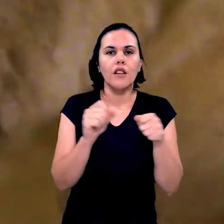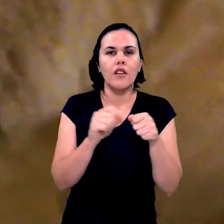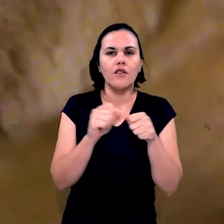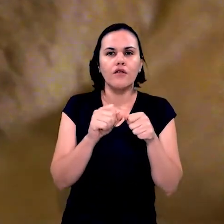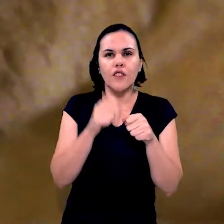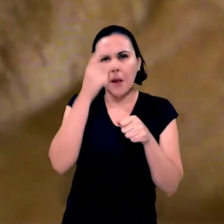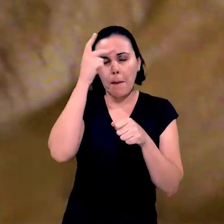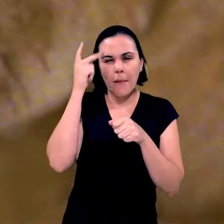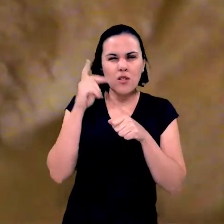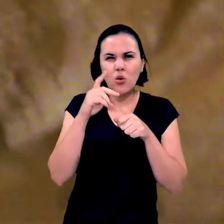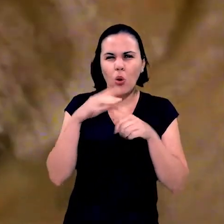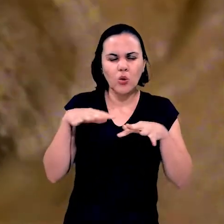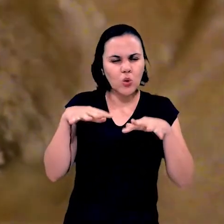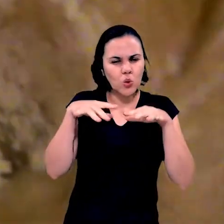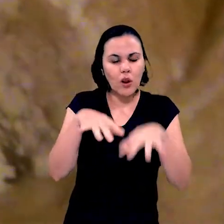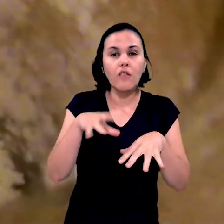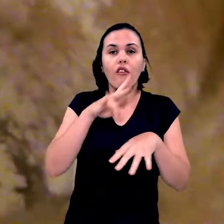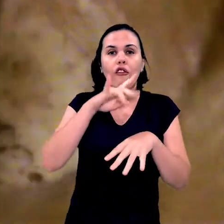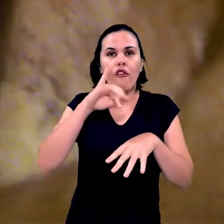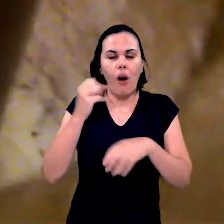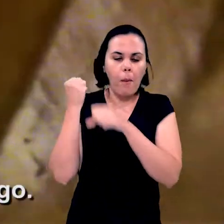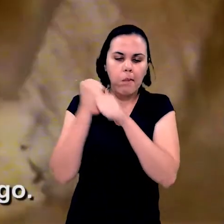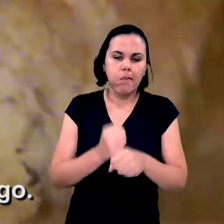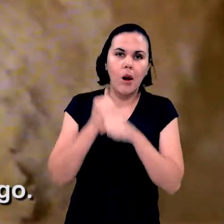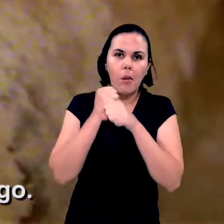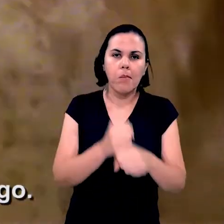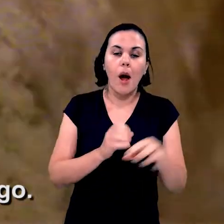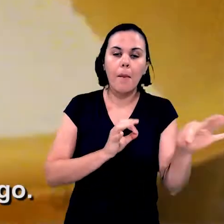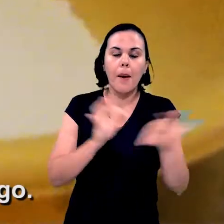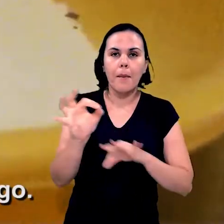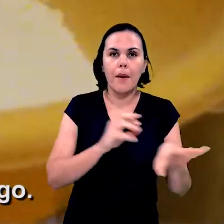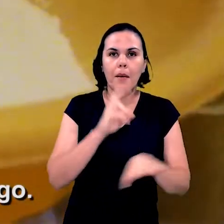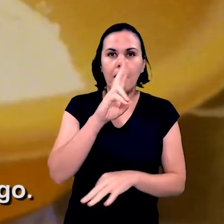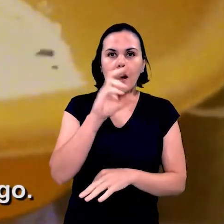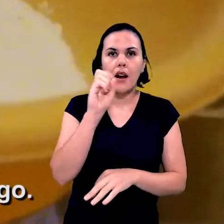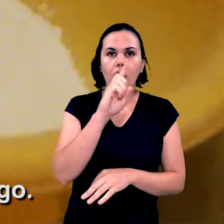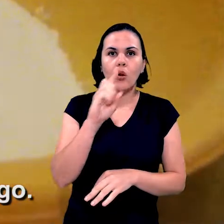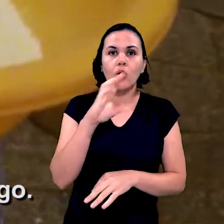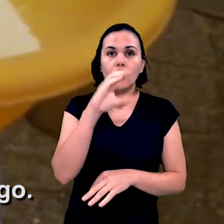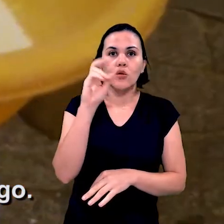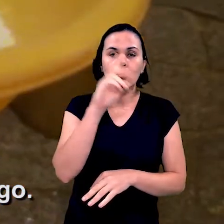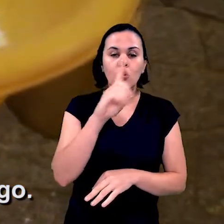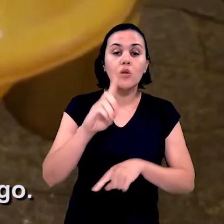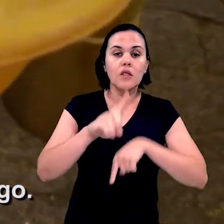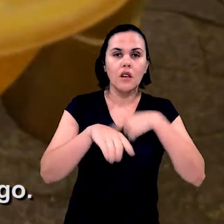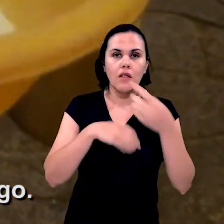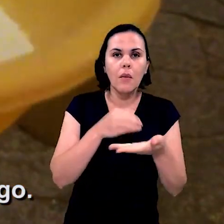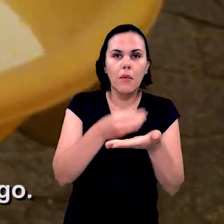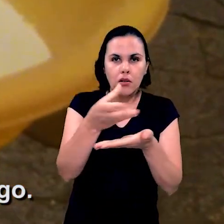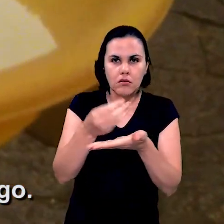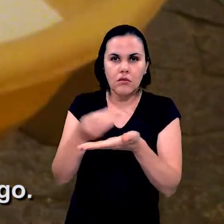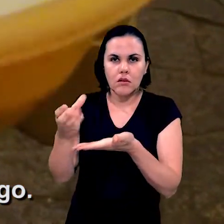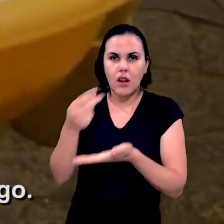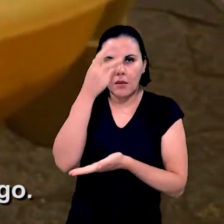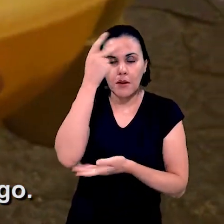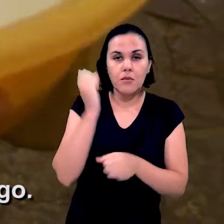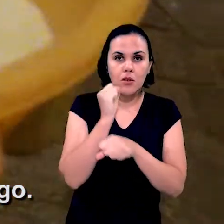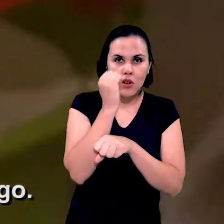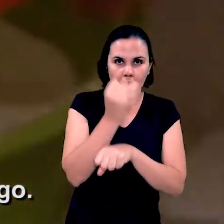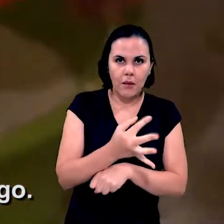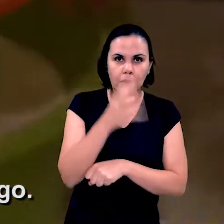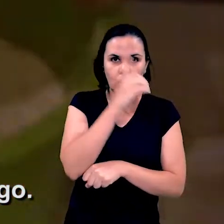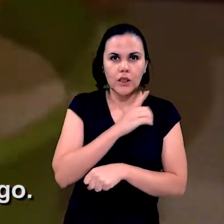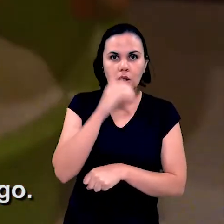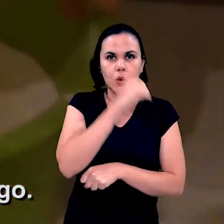vamos fazer num grande mutirão a soca do cuscuz, para produzir esse cuscuz que vai ser dado, partilhado com as pessoas